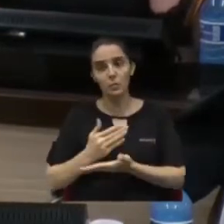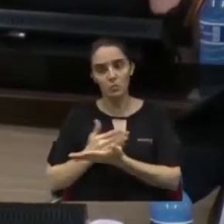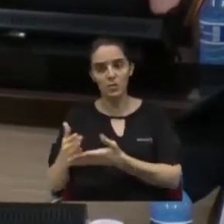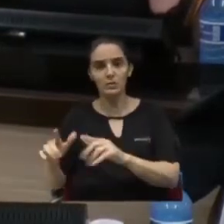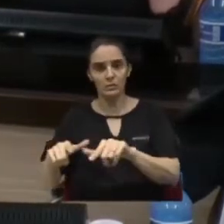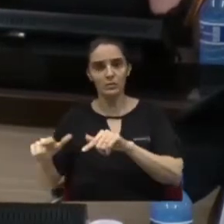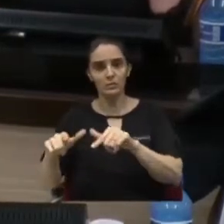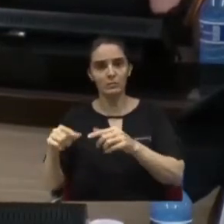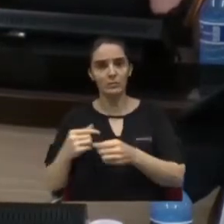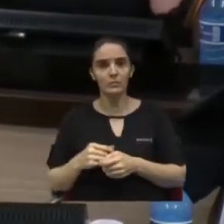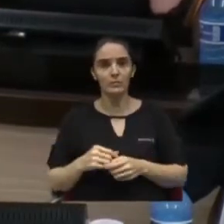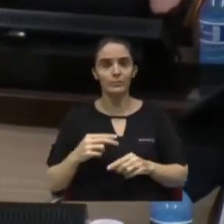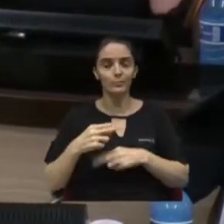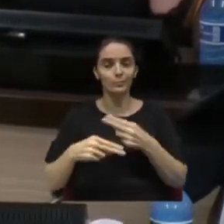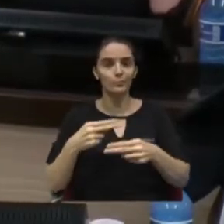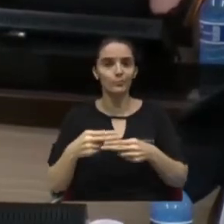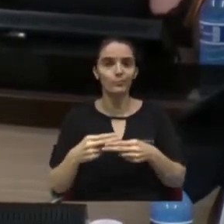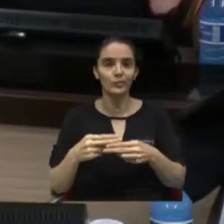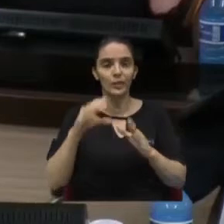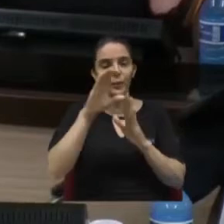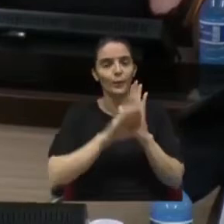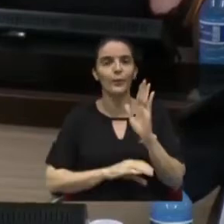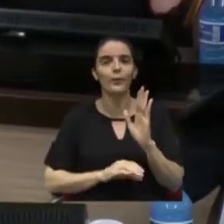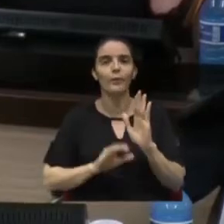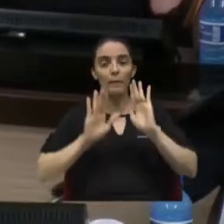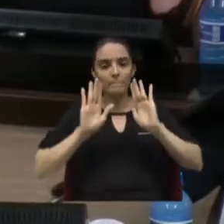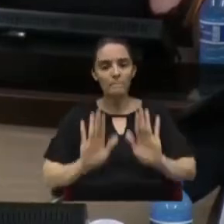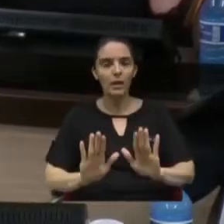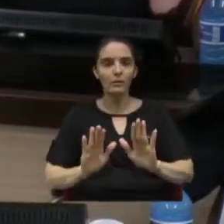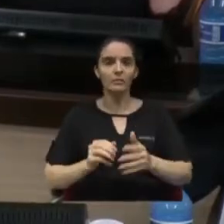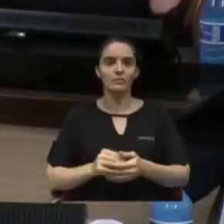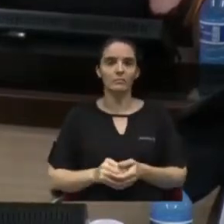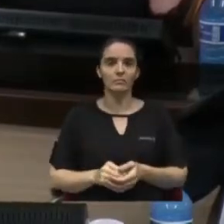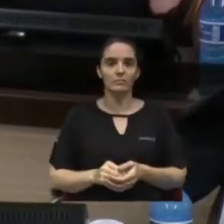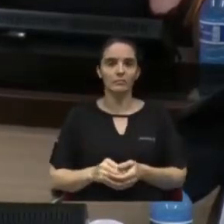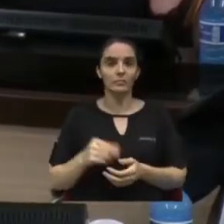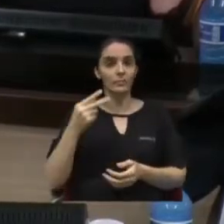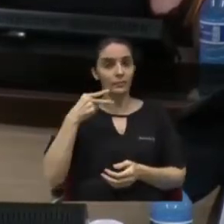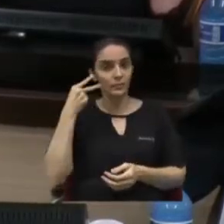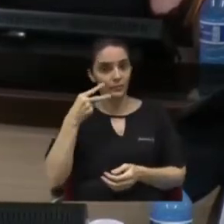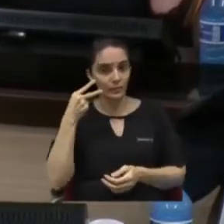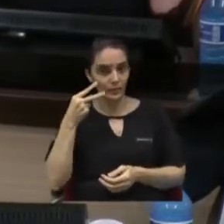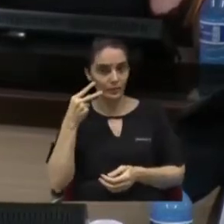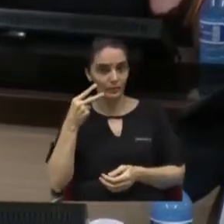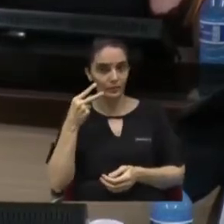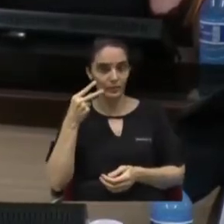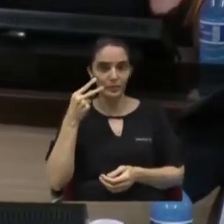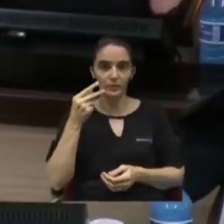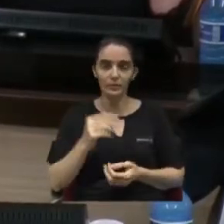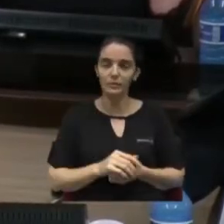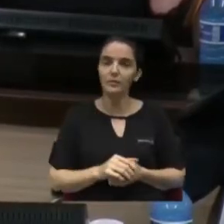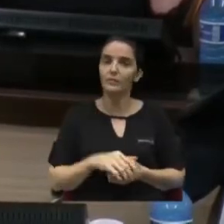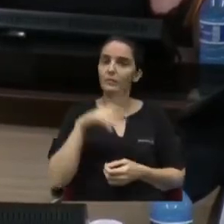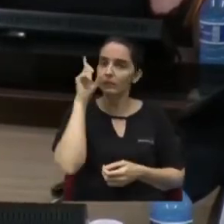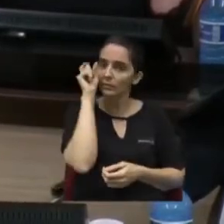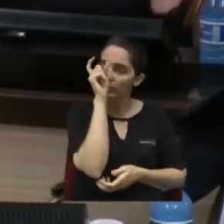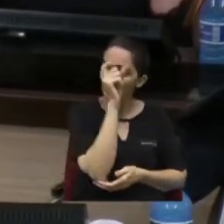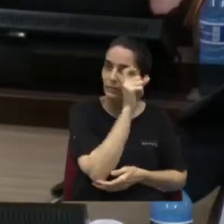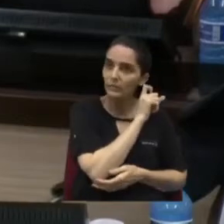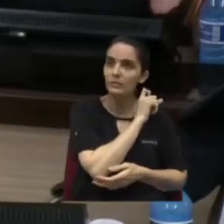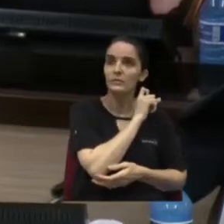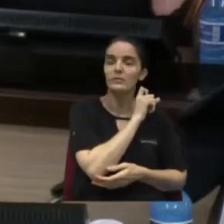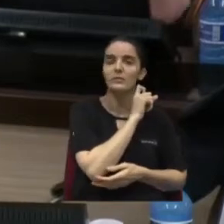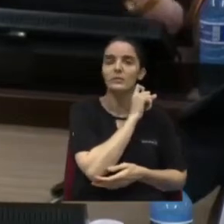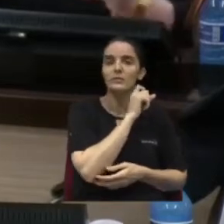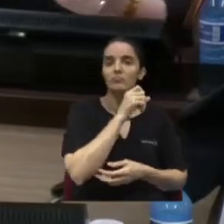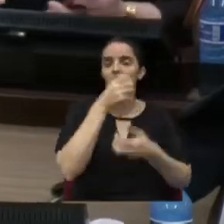aspas, paralisa aquele concurso público. Então, para que os vereadores não fiquem patinando, com dificuldade de dar informação